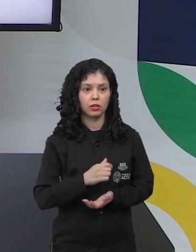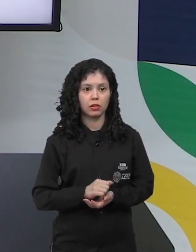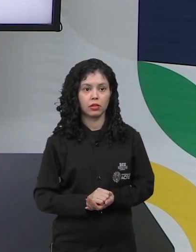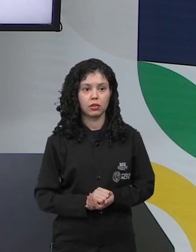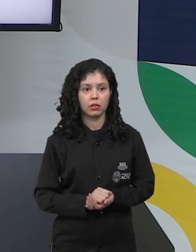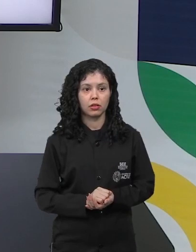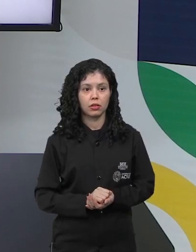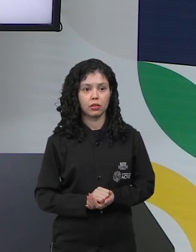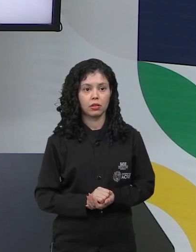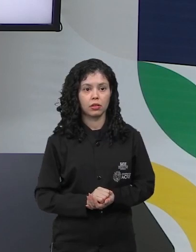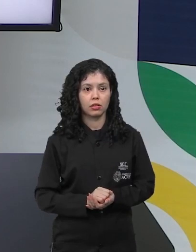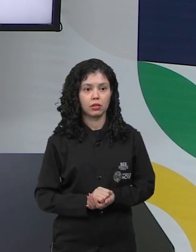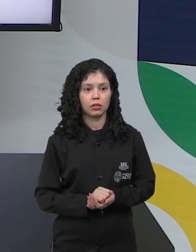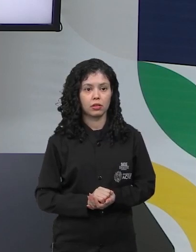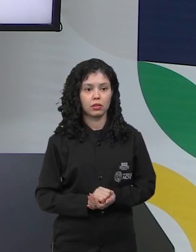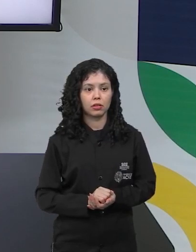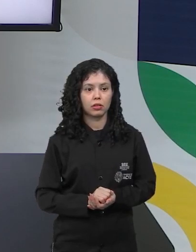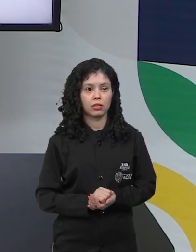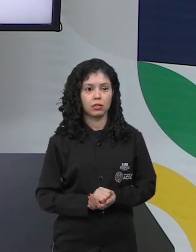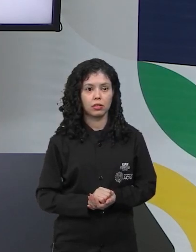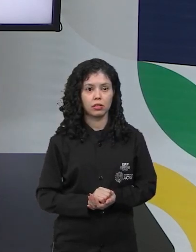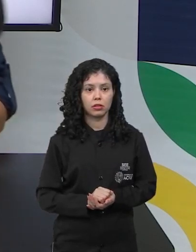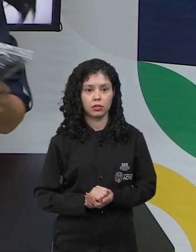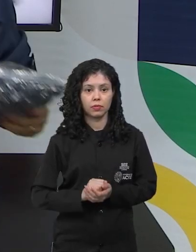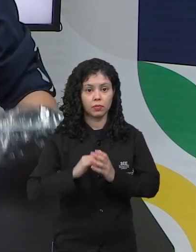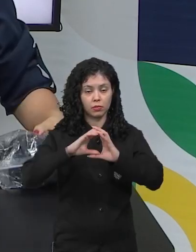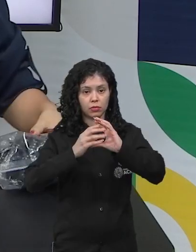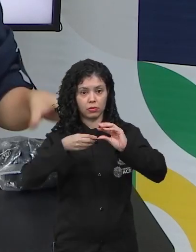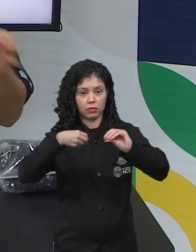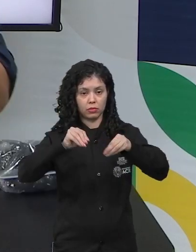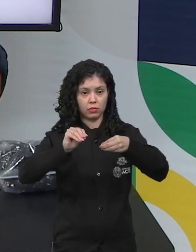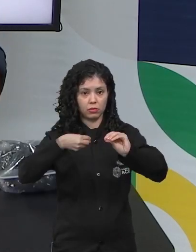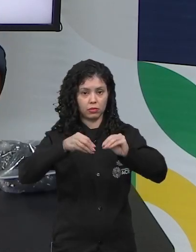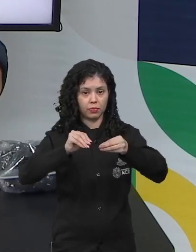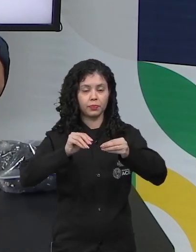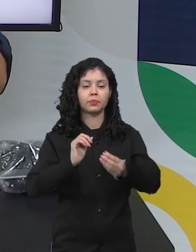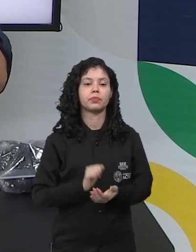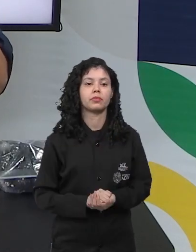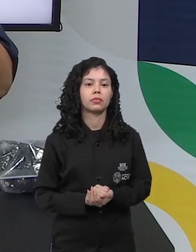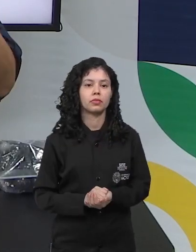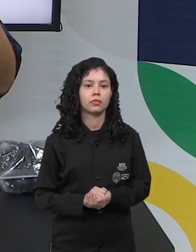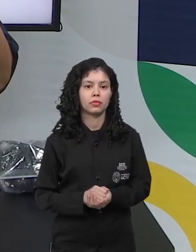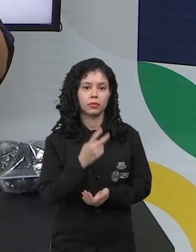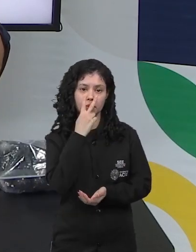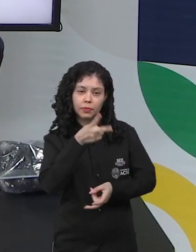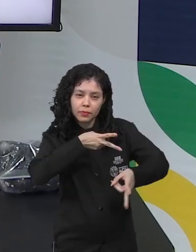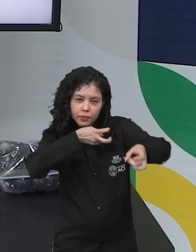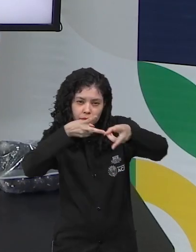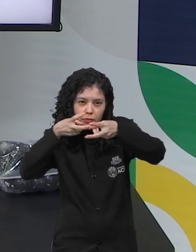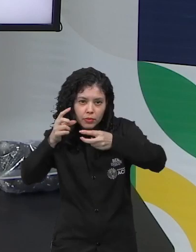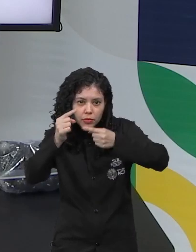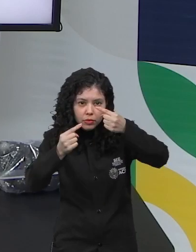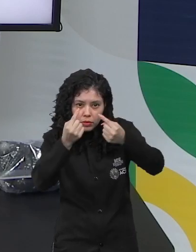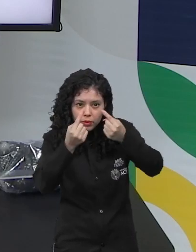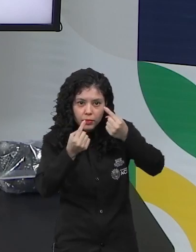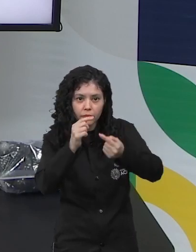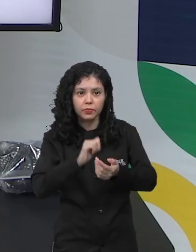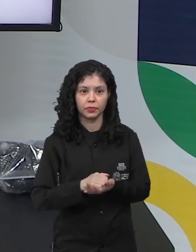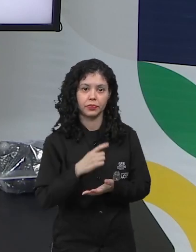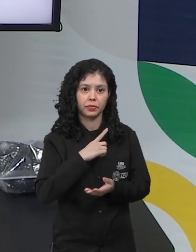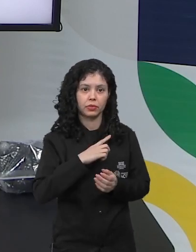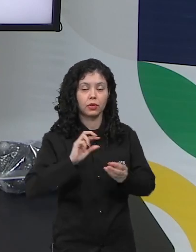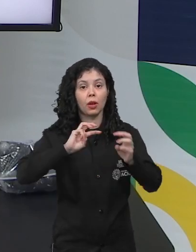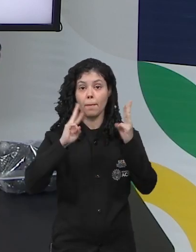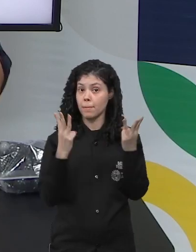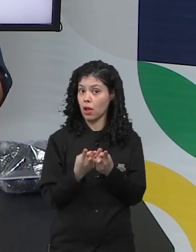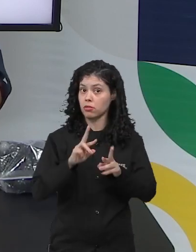ó, essa bolinha de plástico. Então, ó, é bem perceptível, né, que as duas ali vão ter